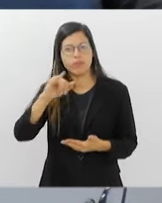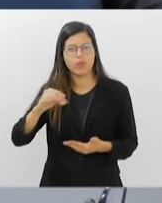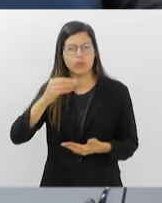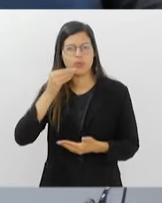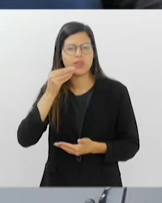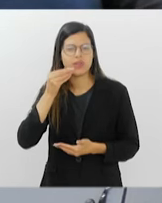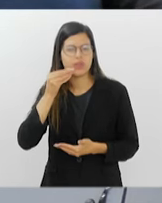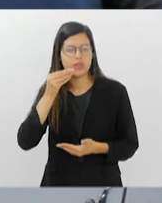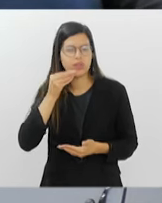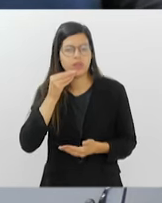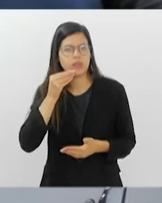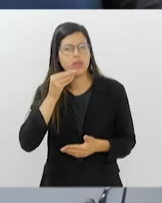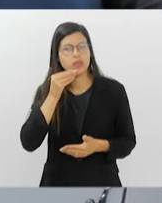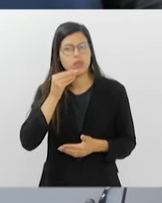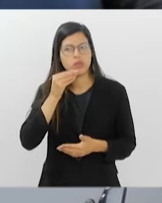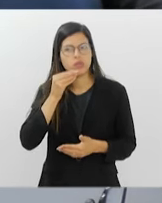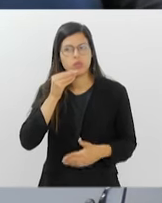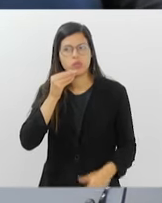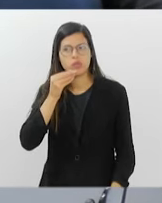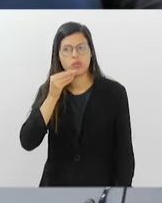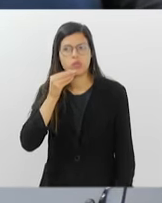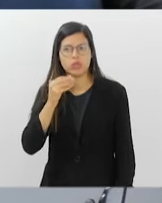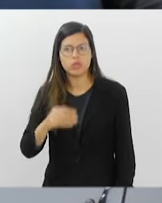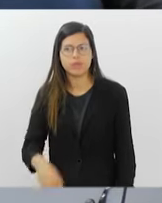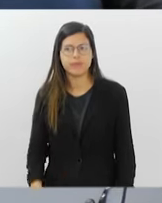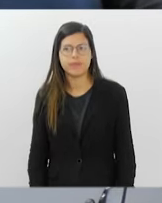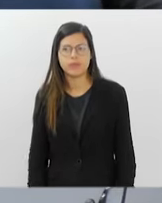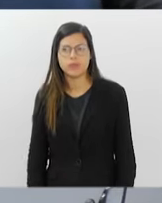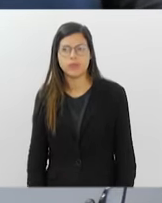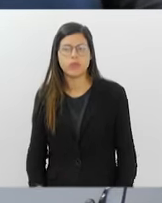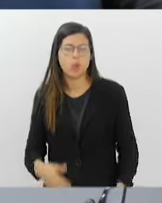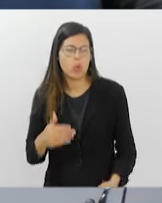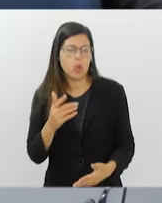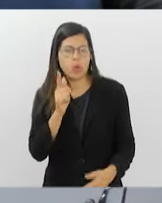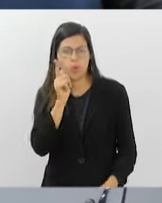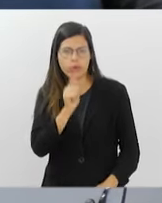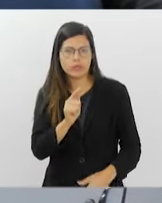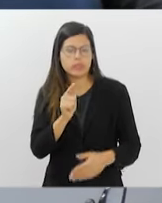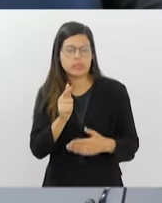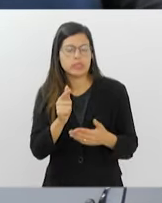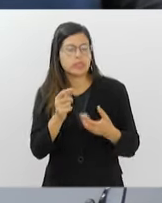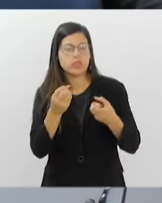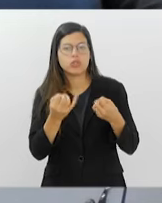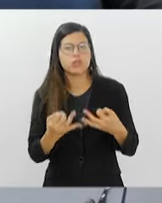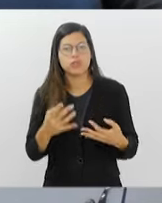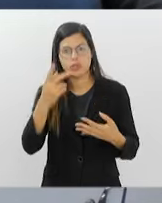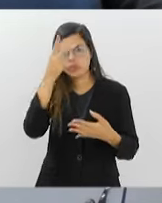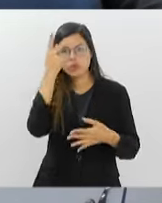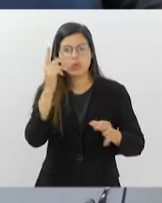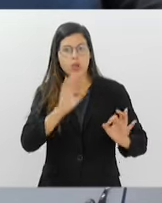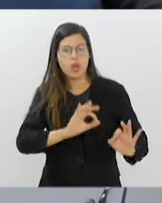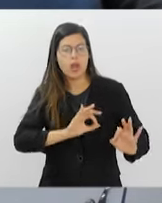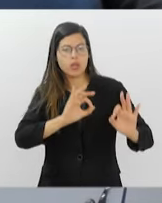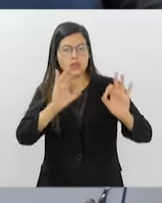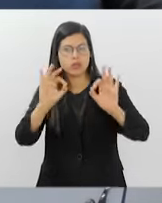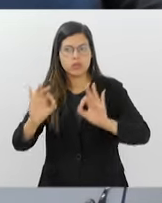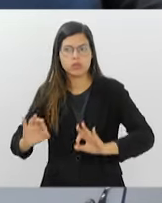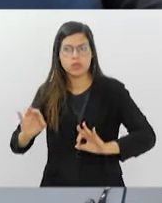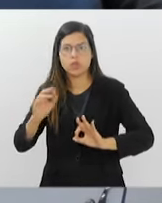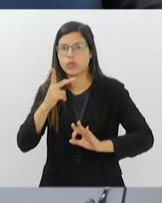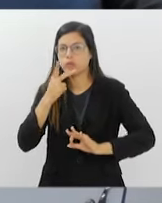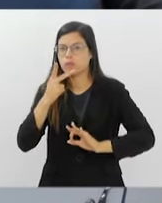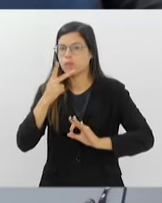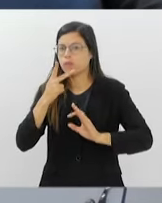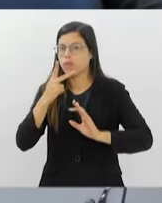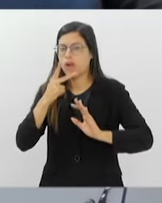gente poder estender um pouco mais até para aquele que nos assiste para que eles entendam que a segurança quando a gente trata